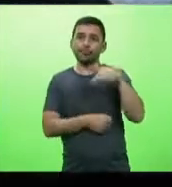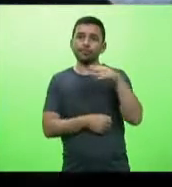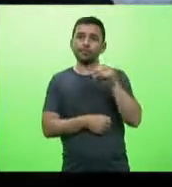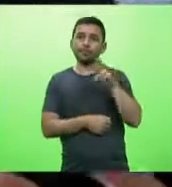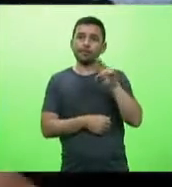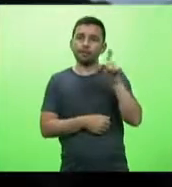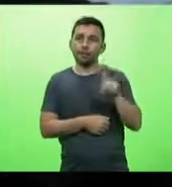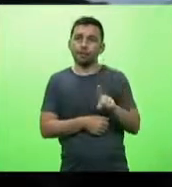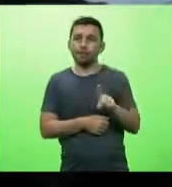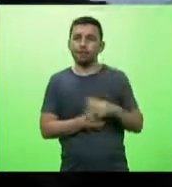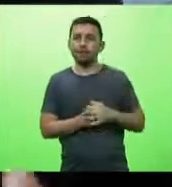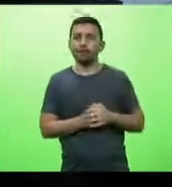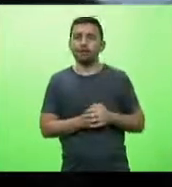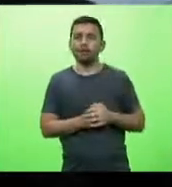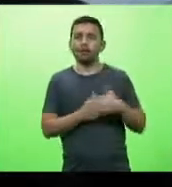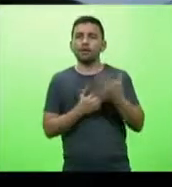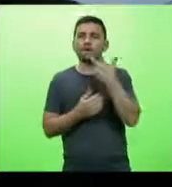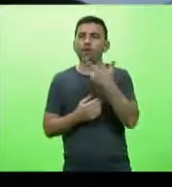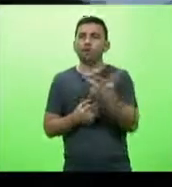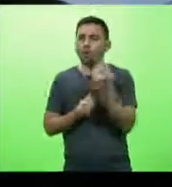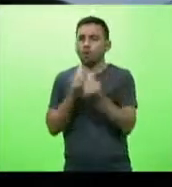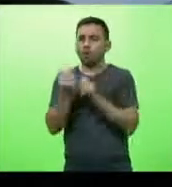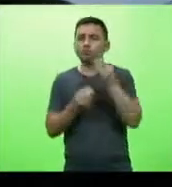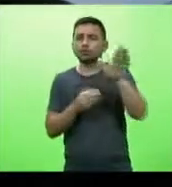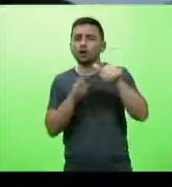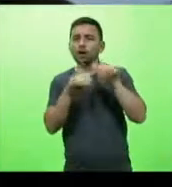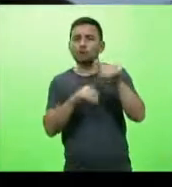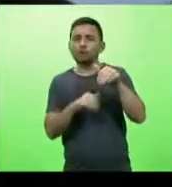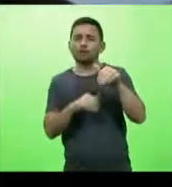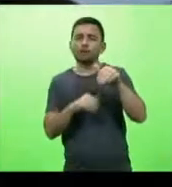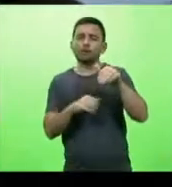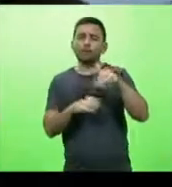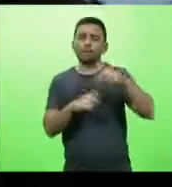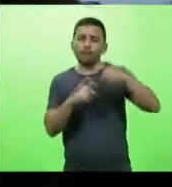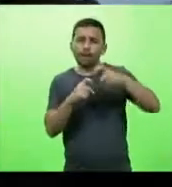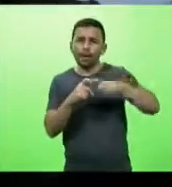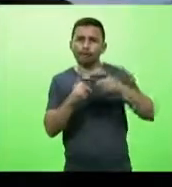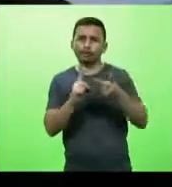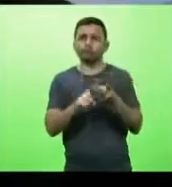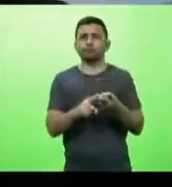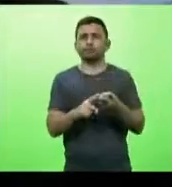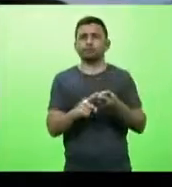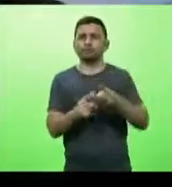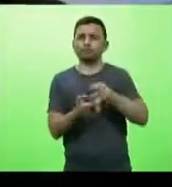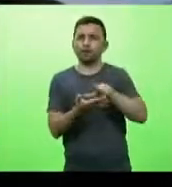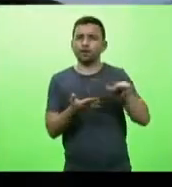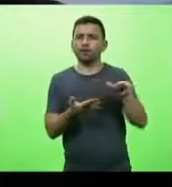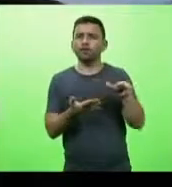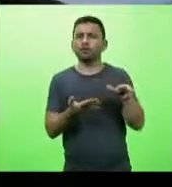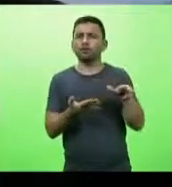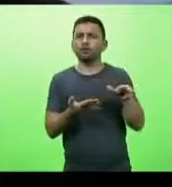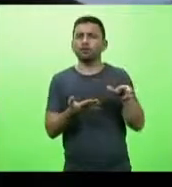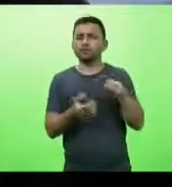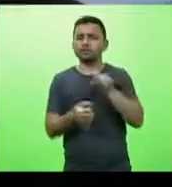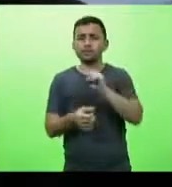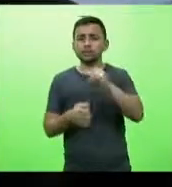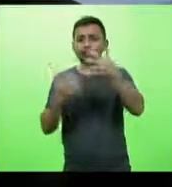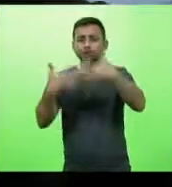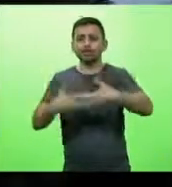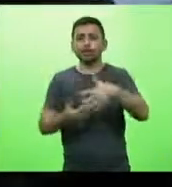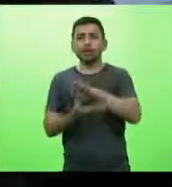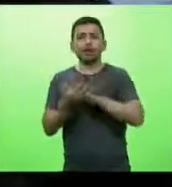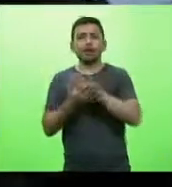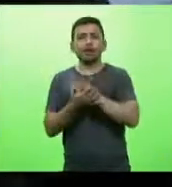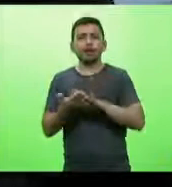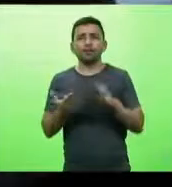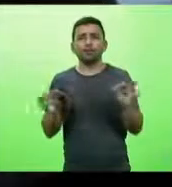seguinte: poxa vida, como é que eles vão contratar os médicos, o nutricionista, se eles não estão funcionando em sua plenitude? Então, pede